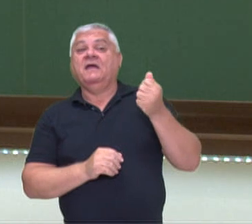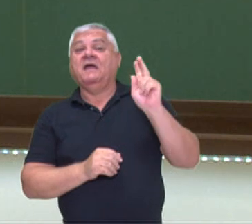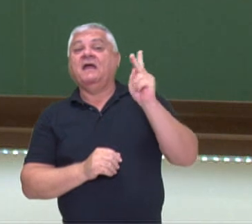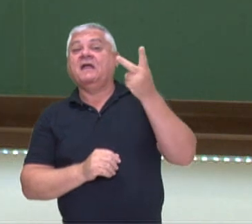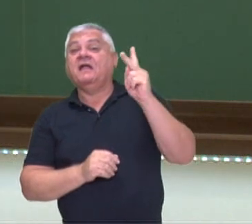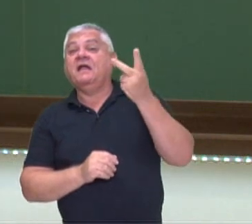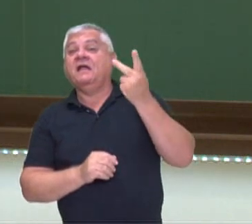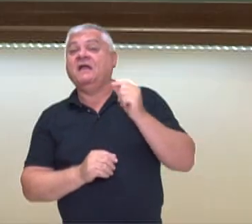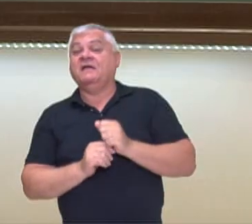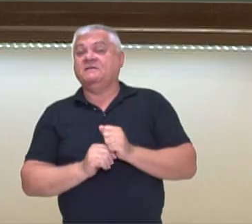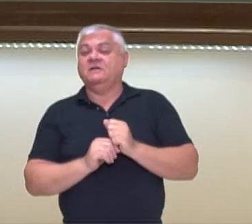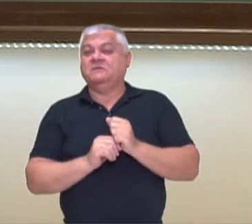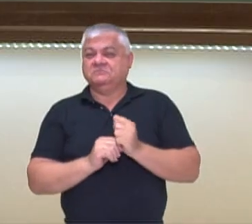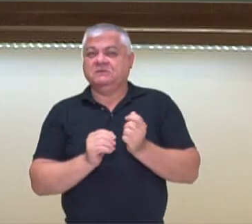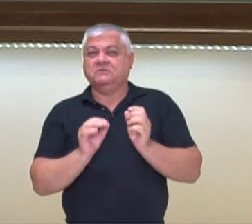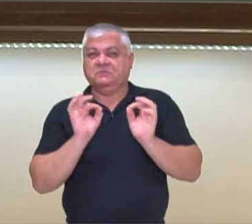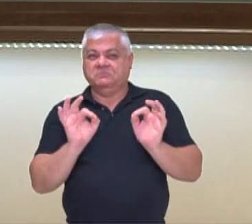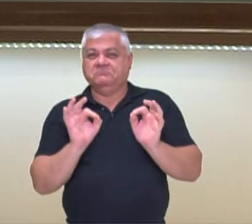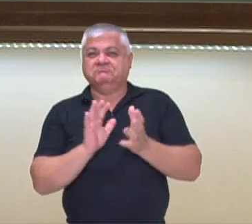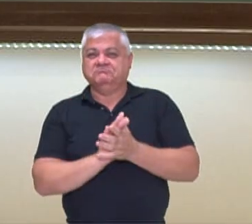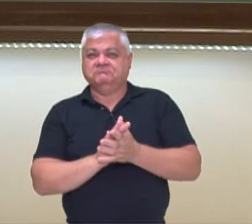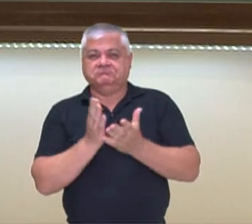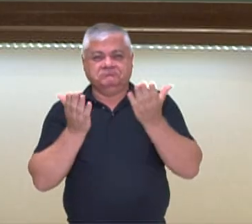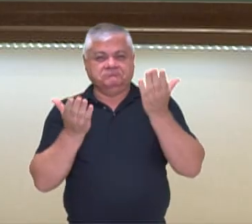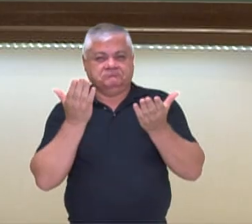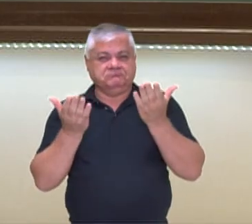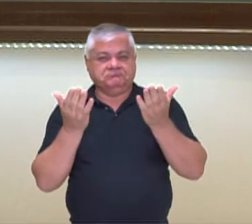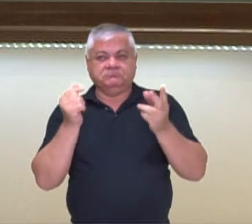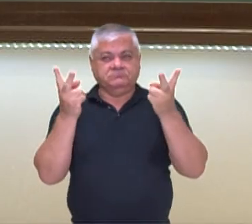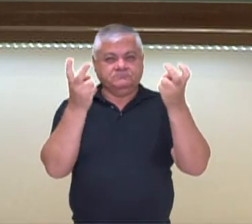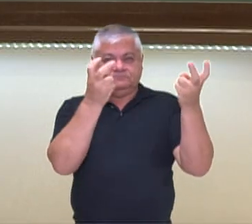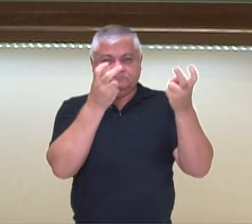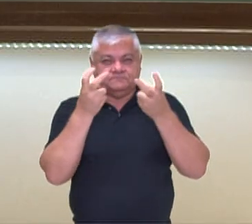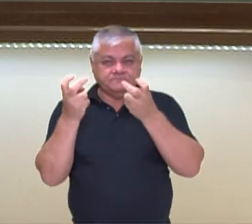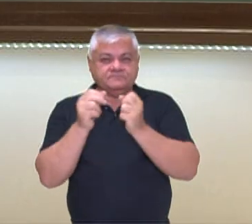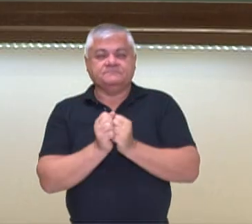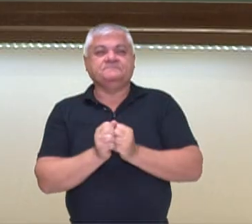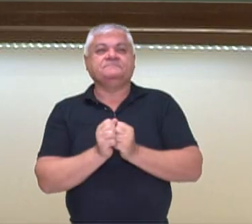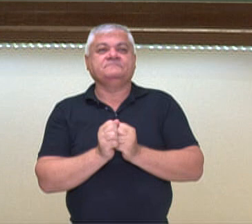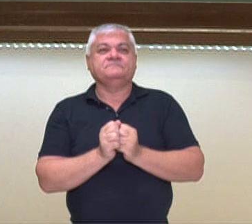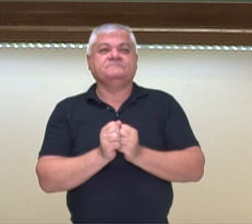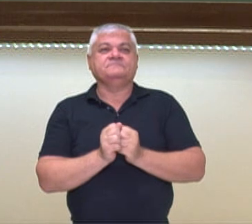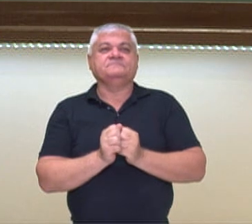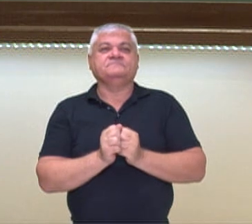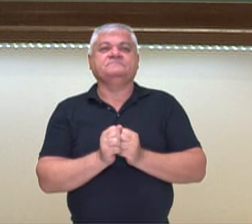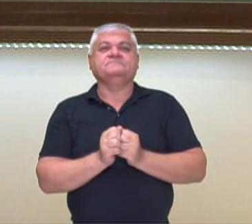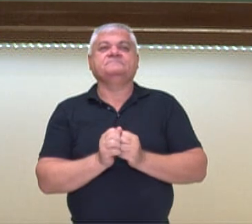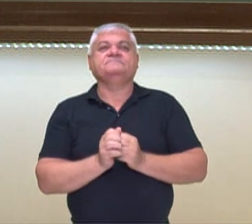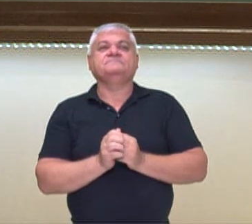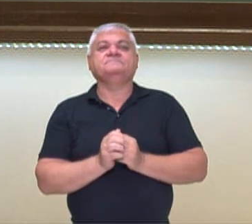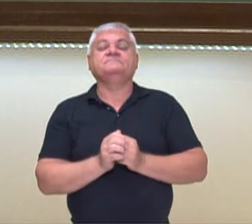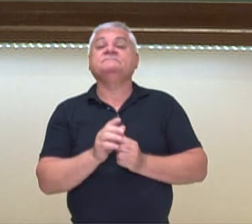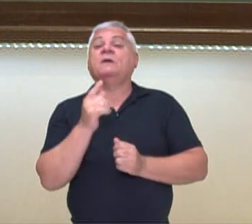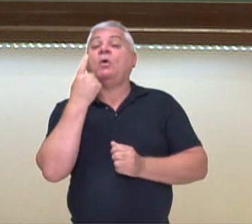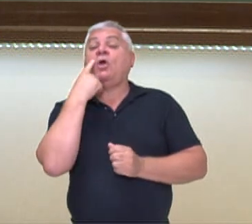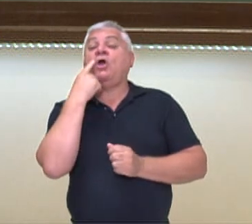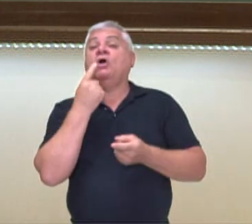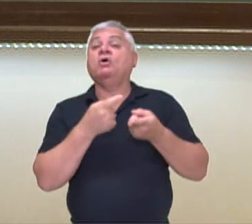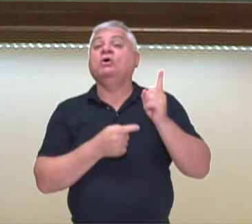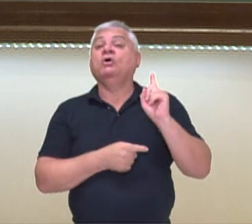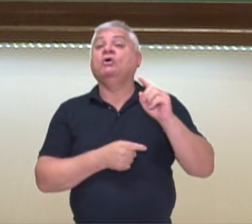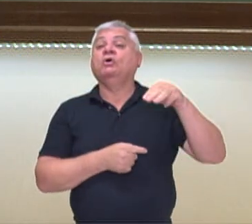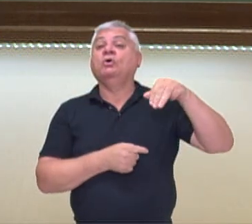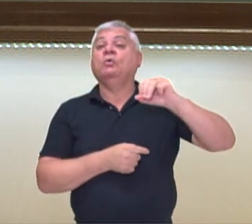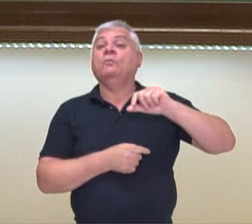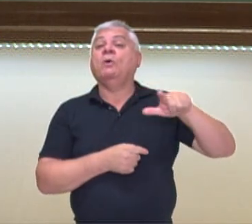um oxigênio. Equação balanceada. Já poupamos um certo trabalho, digamos assim, né? Com